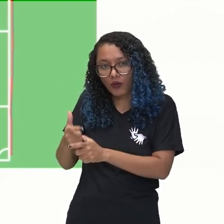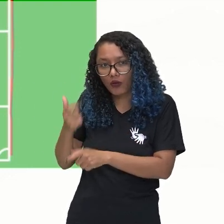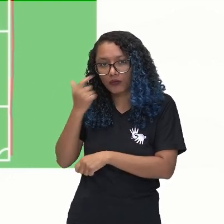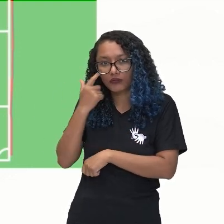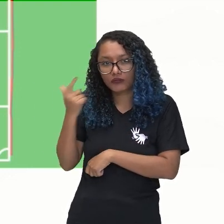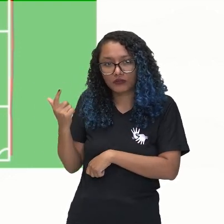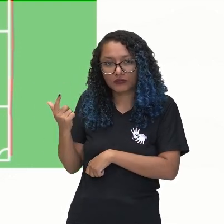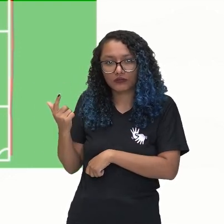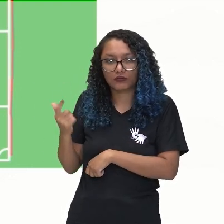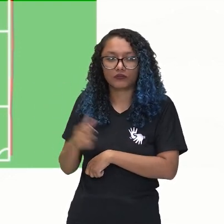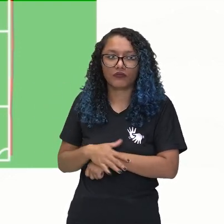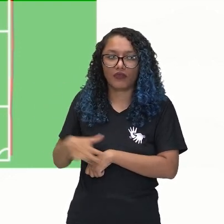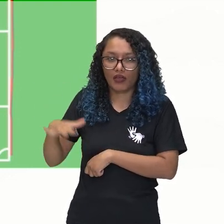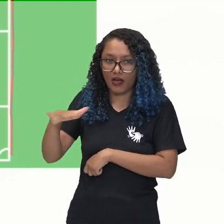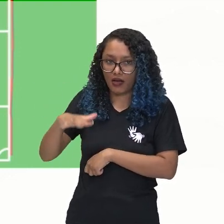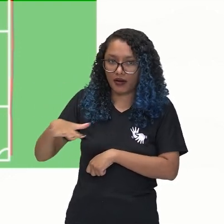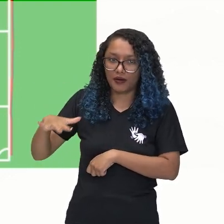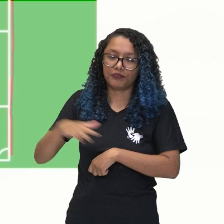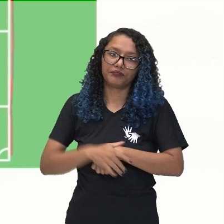com